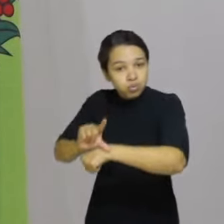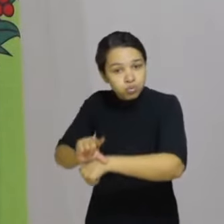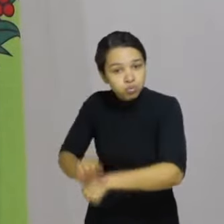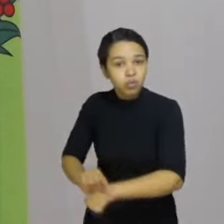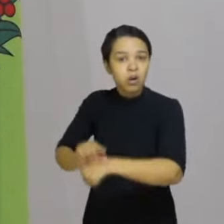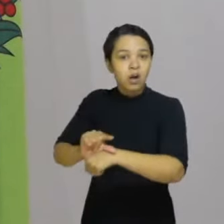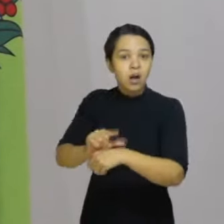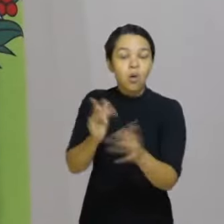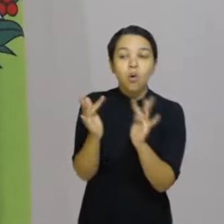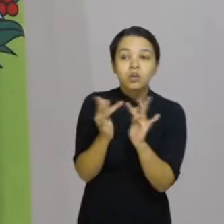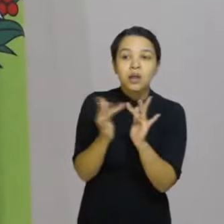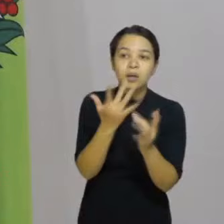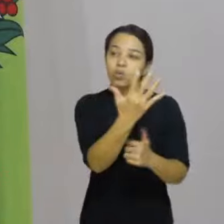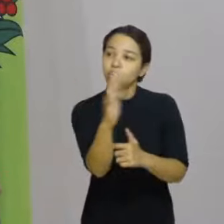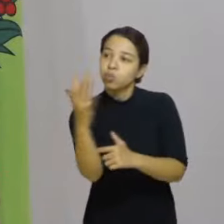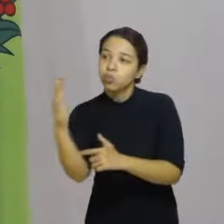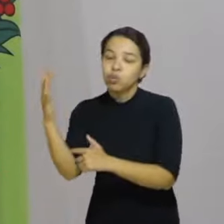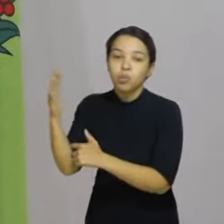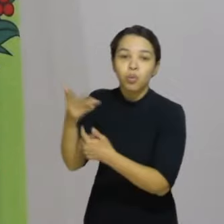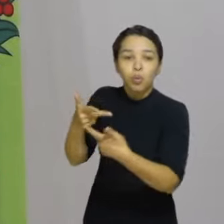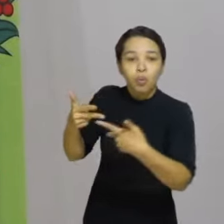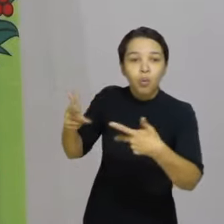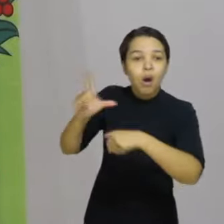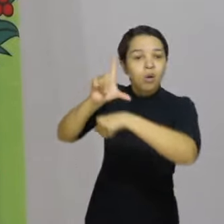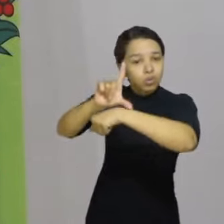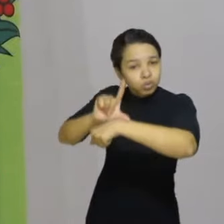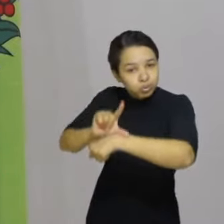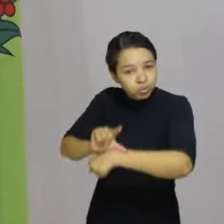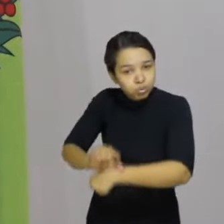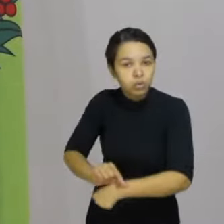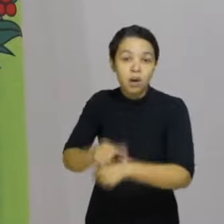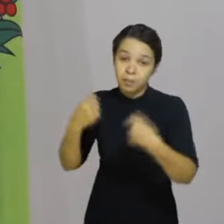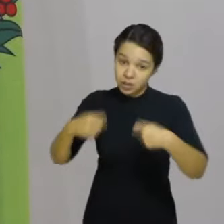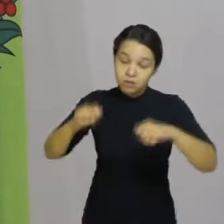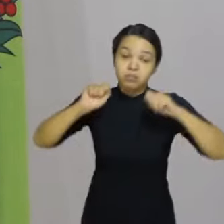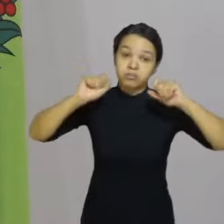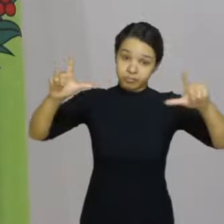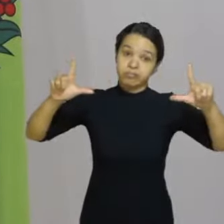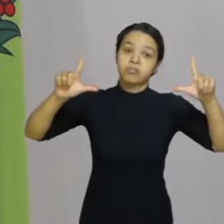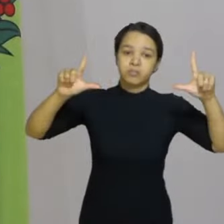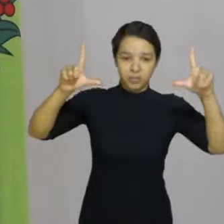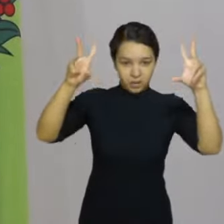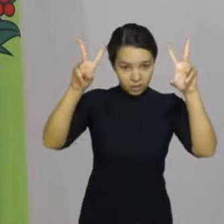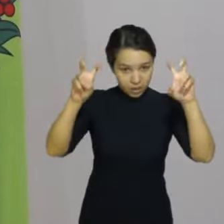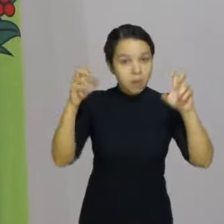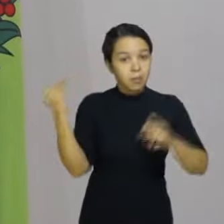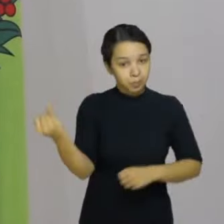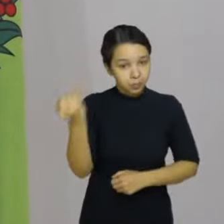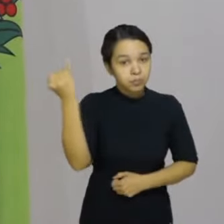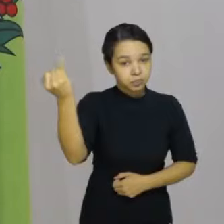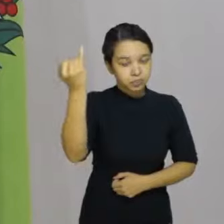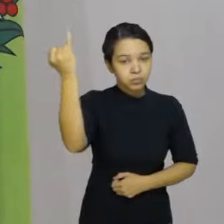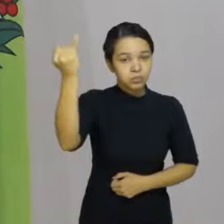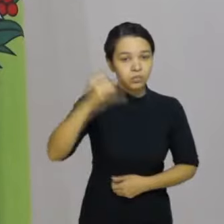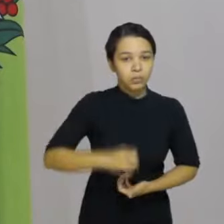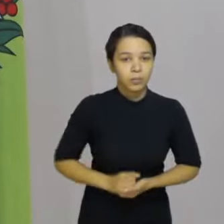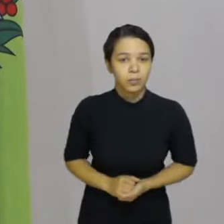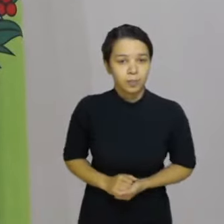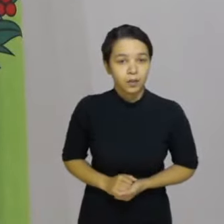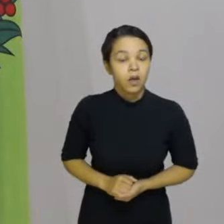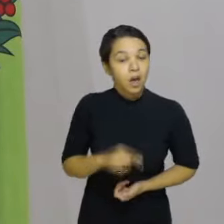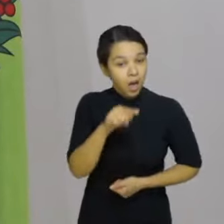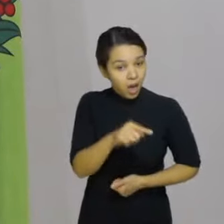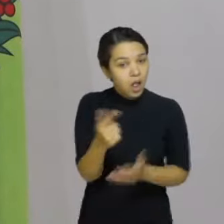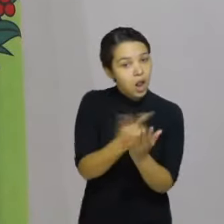natureza. Então, é preciso chamar a atenção para esse tema. E aí, como diz esse autor,